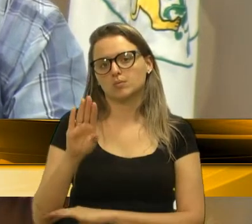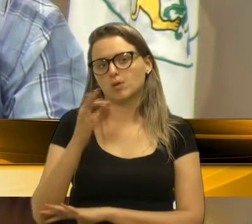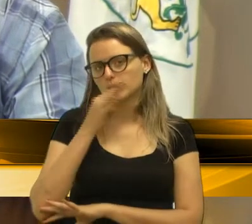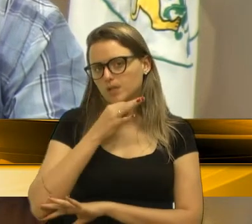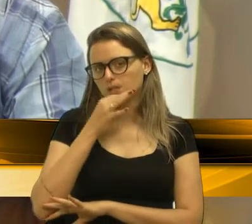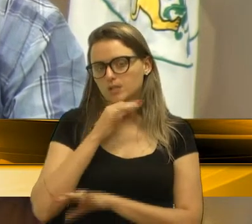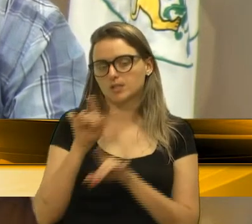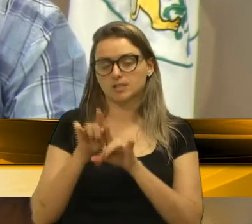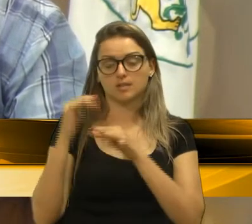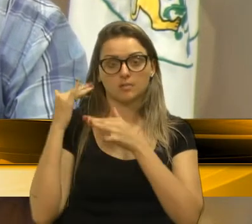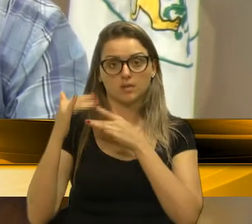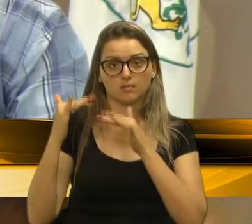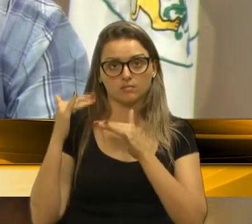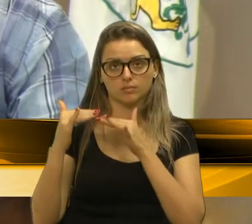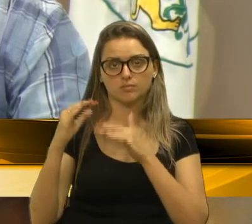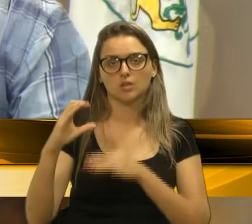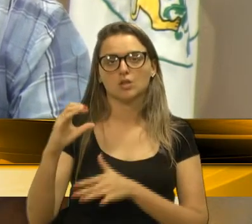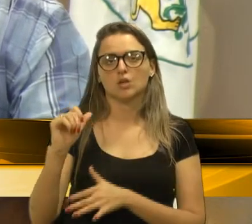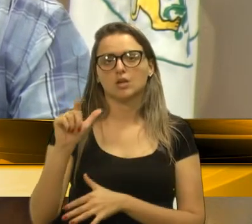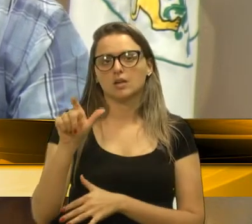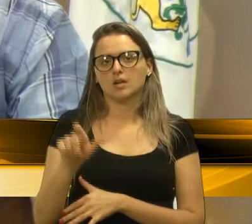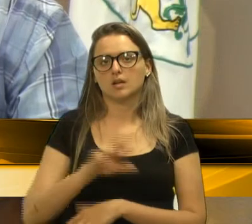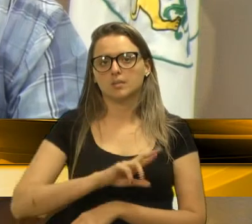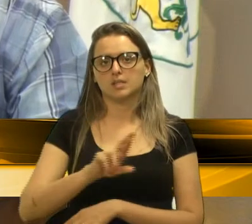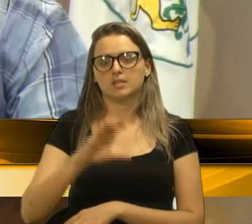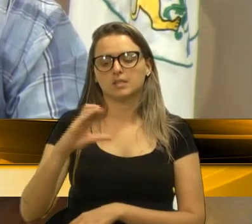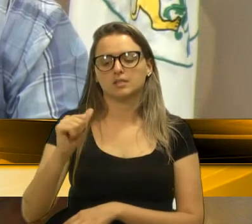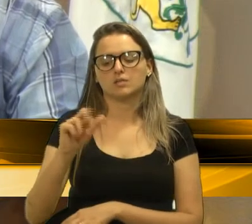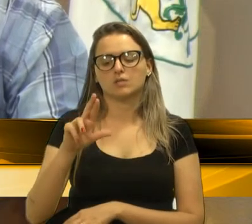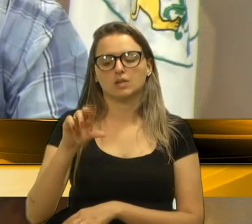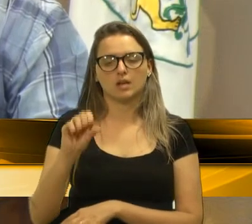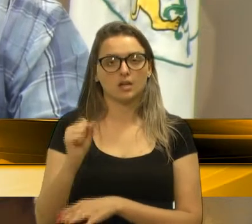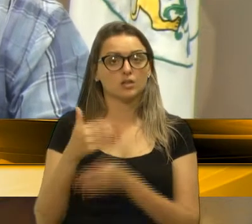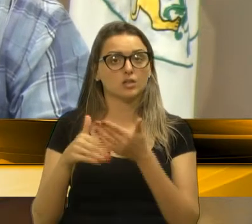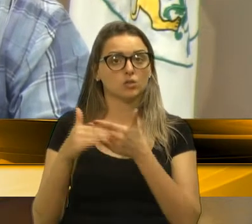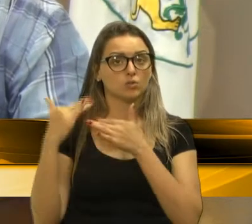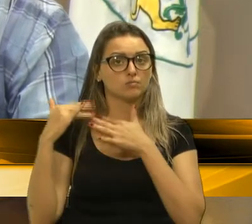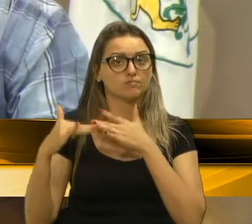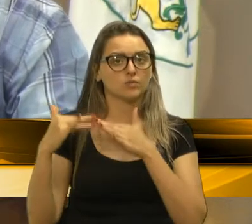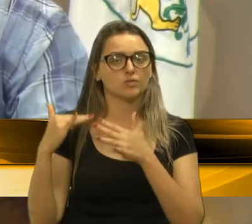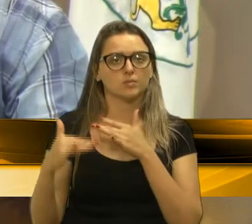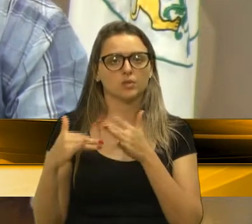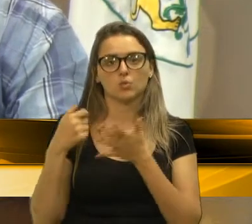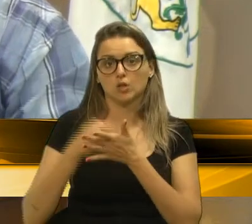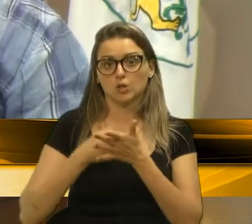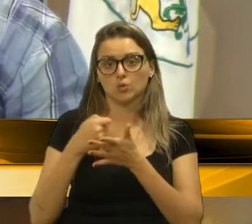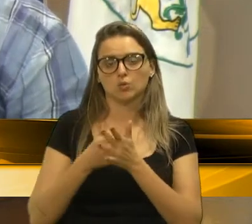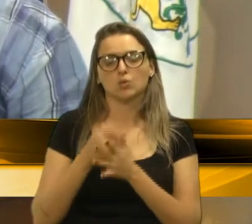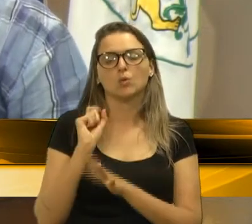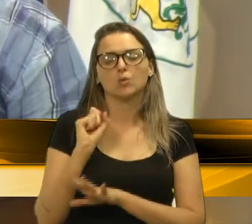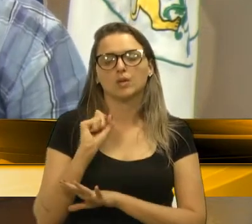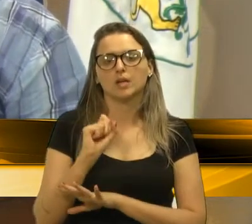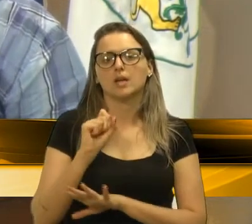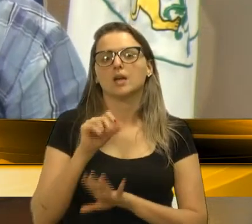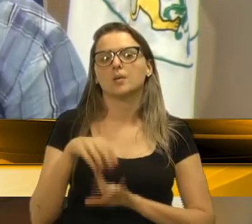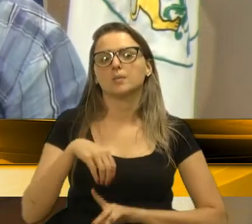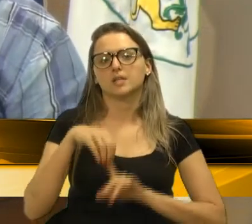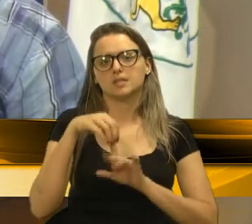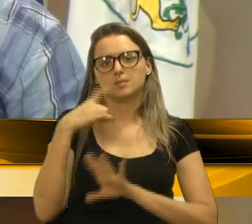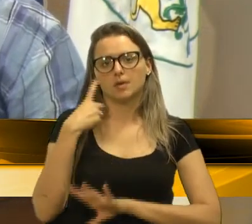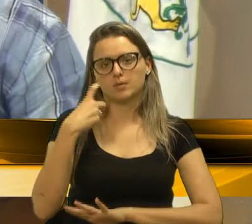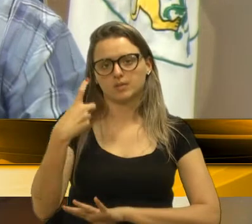mobilizou na pessoa do senhor carlos ganem né sempre tendo em vista o interesse principal da cidade